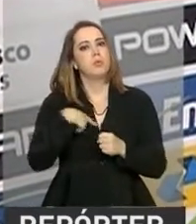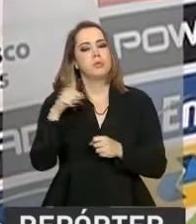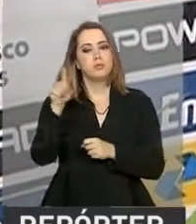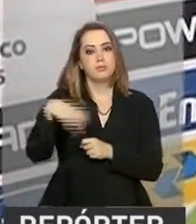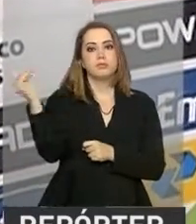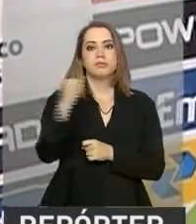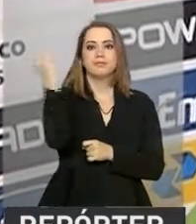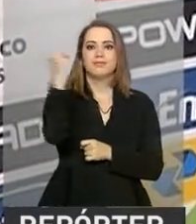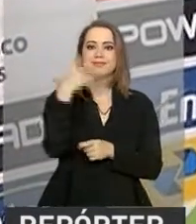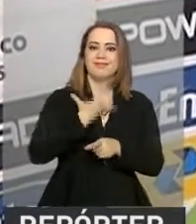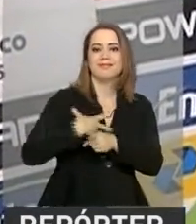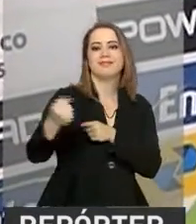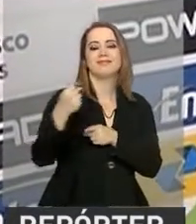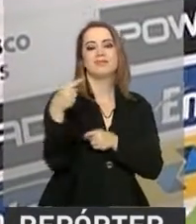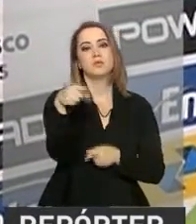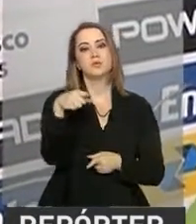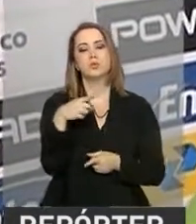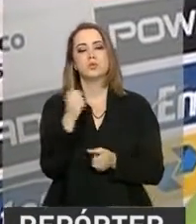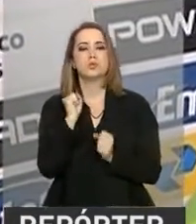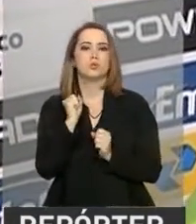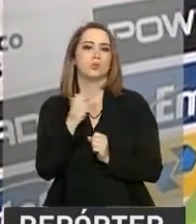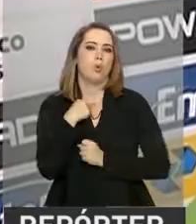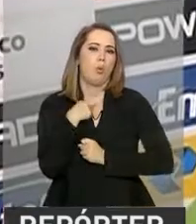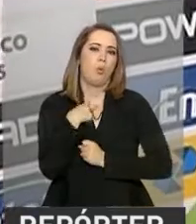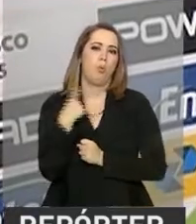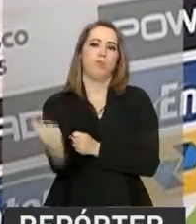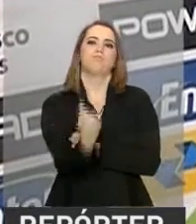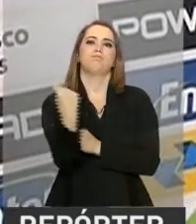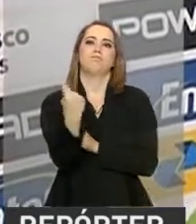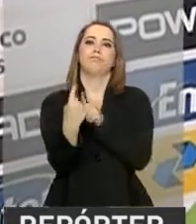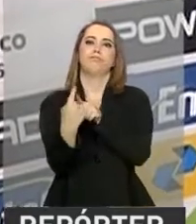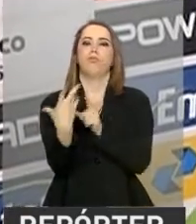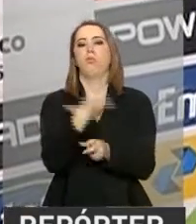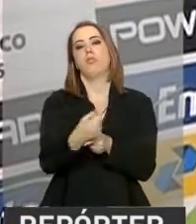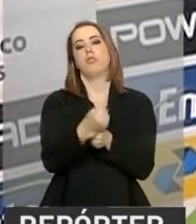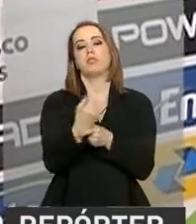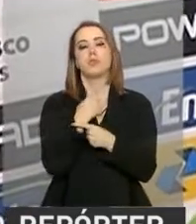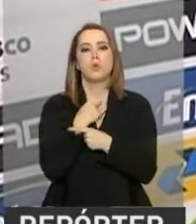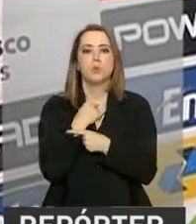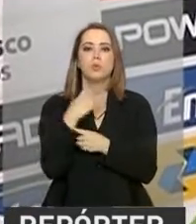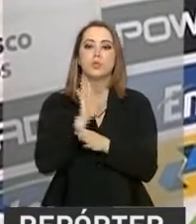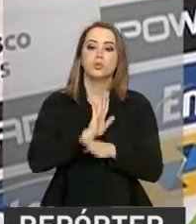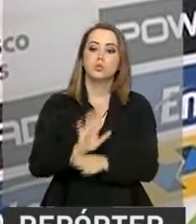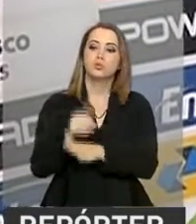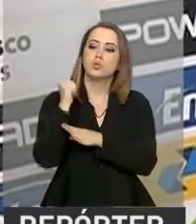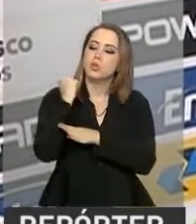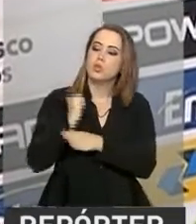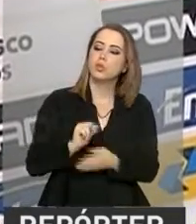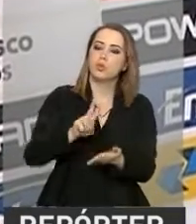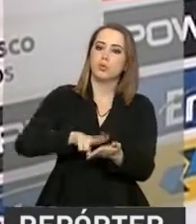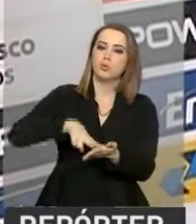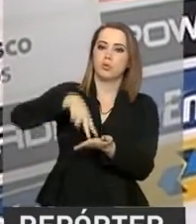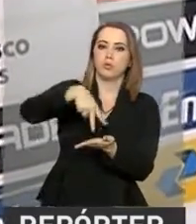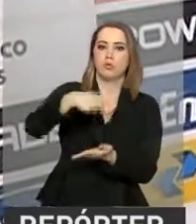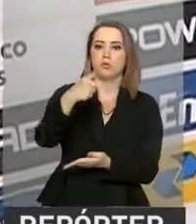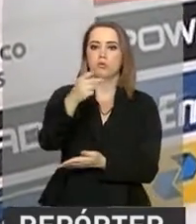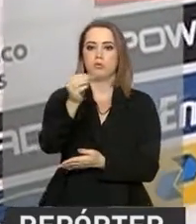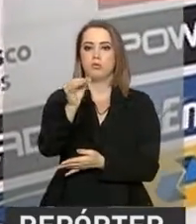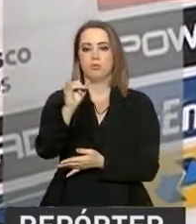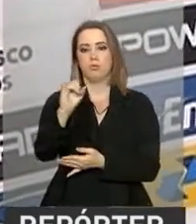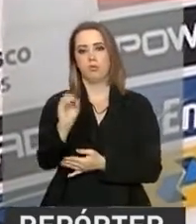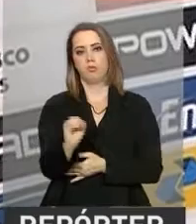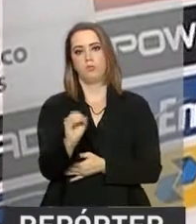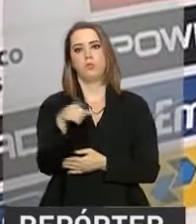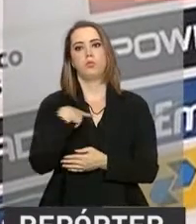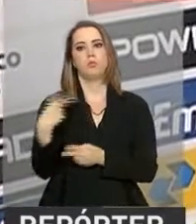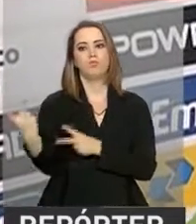nessa conquista. A gente não consegue nada sozinho e eu acho que o Bolsa Pódio me ajudou a aliar